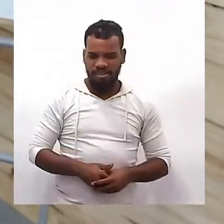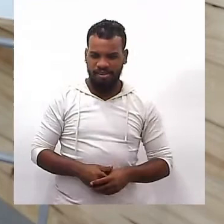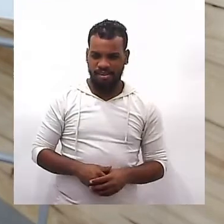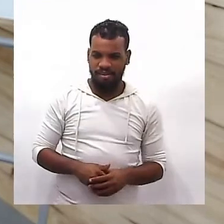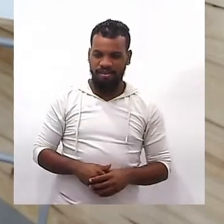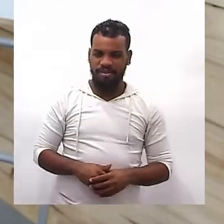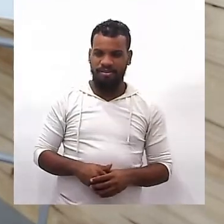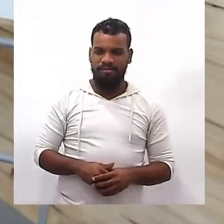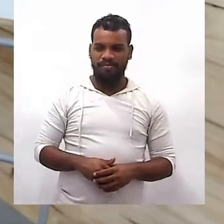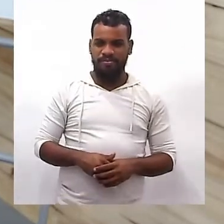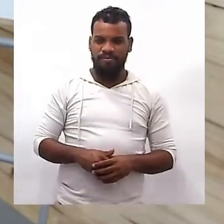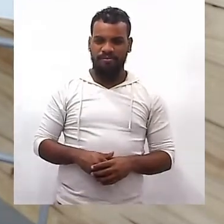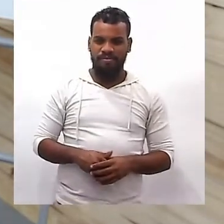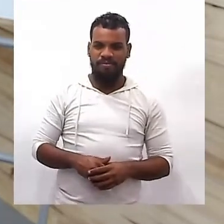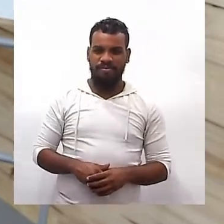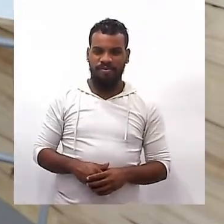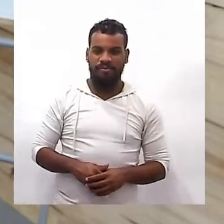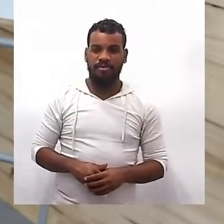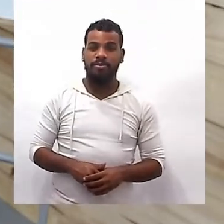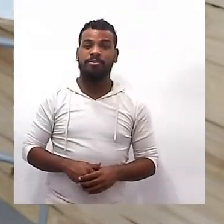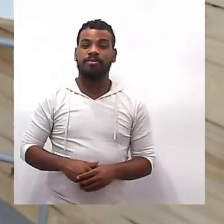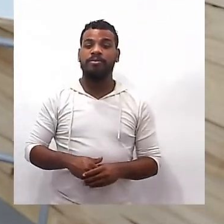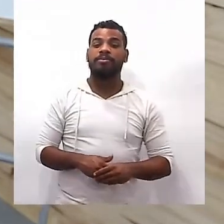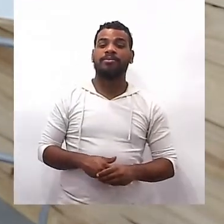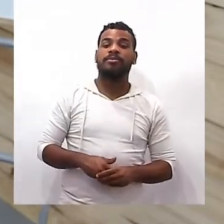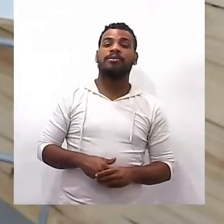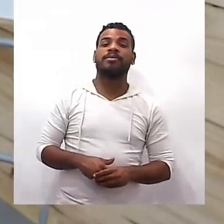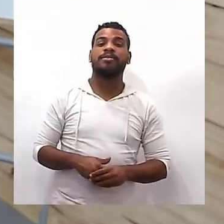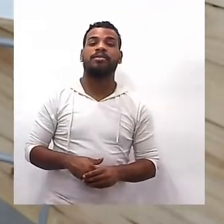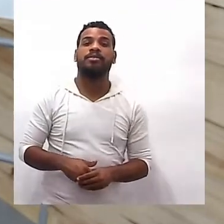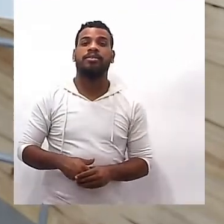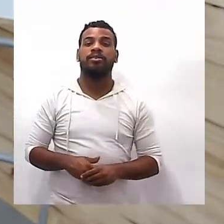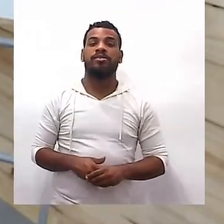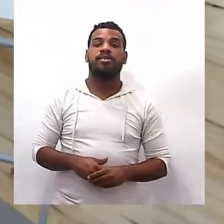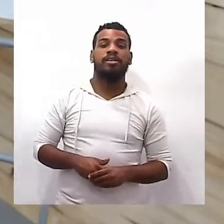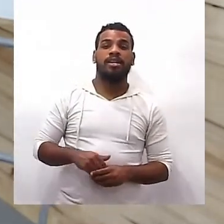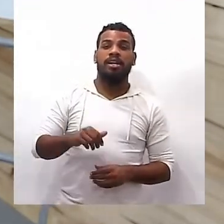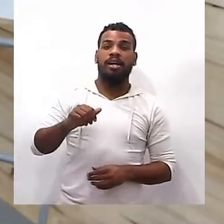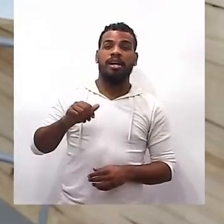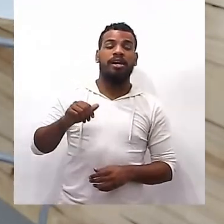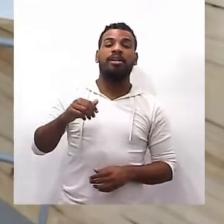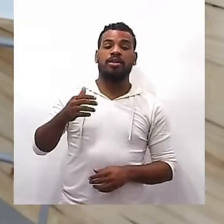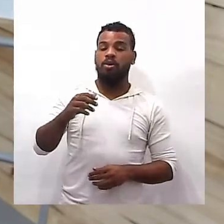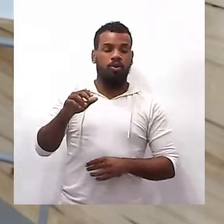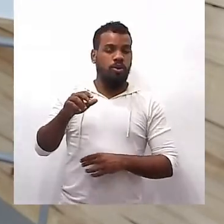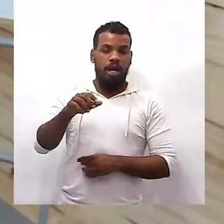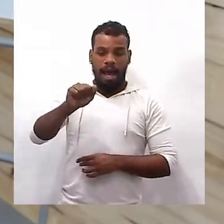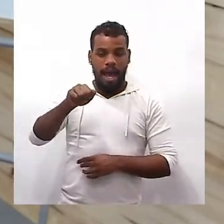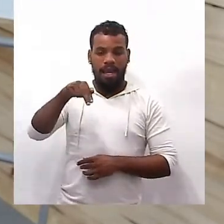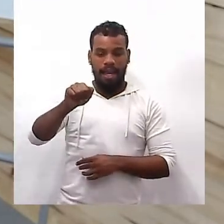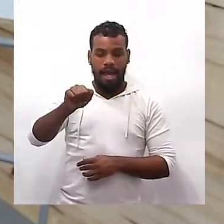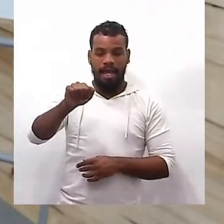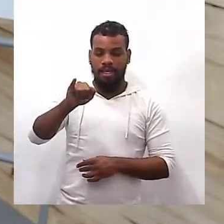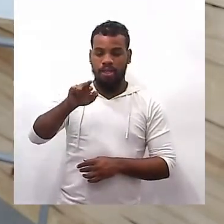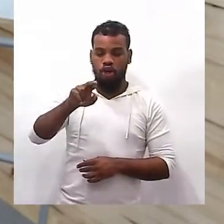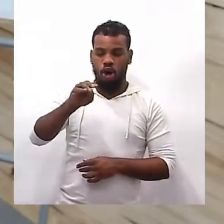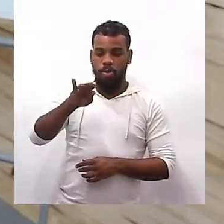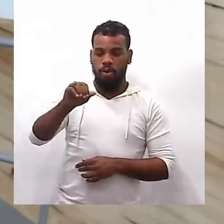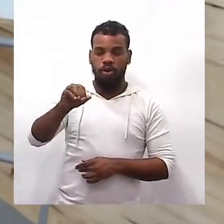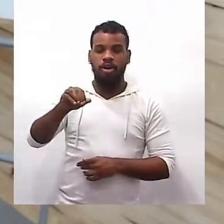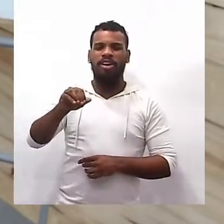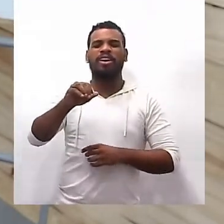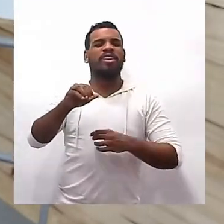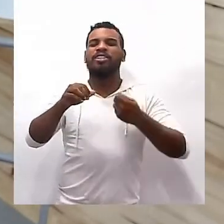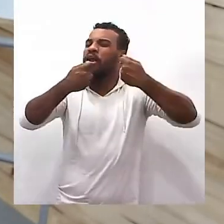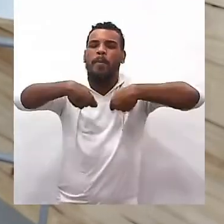É um processo anaeróbio. Como assim anaeróbio? Não usa oxigênio. Lembrem que a fermentação